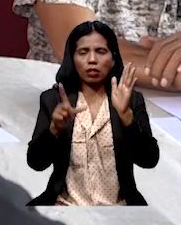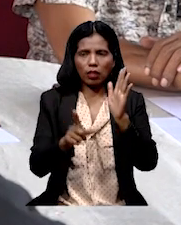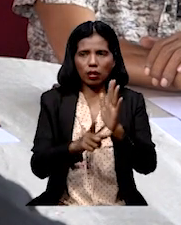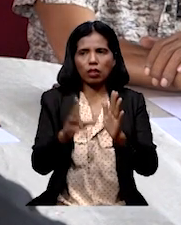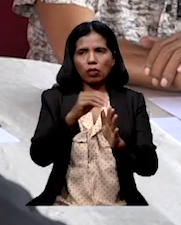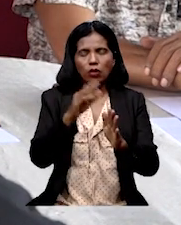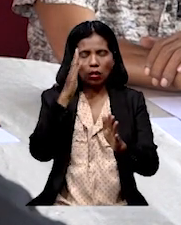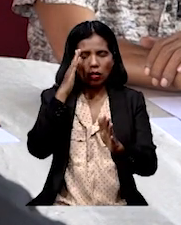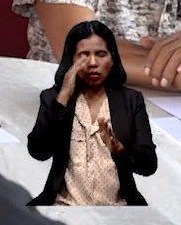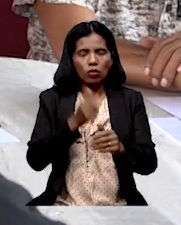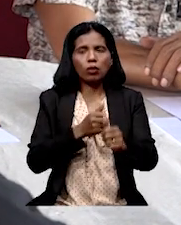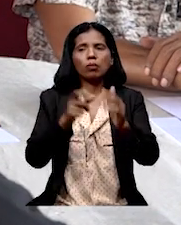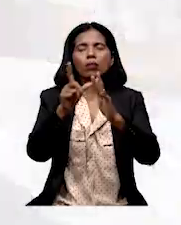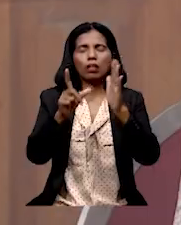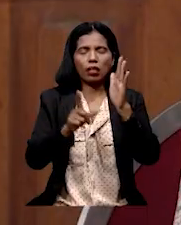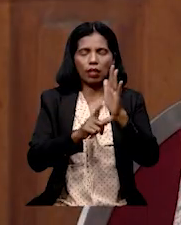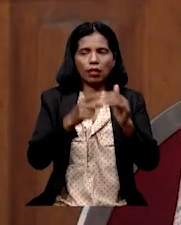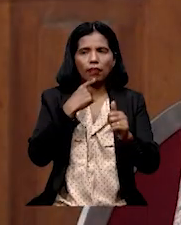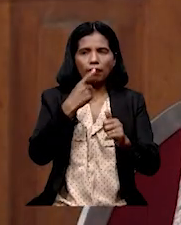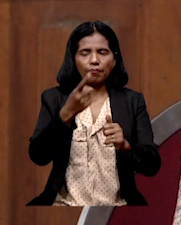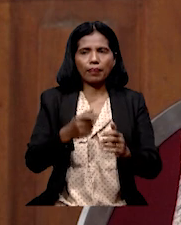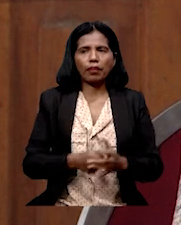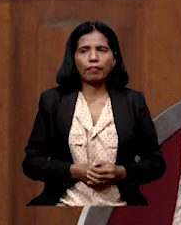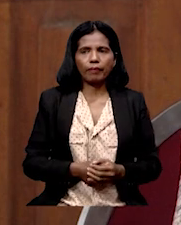consciência rásic, tuir Constituição Haruka. Luolo,